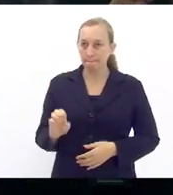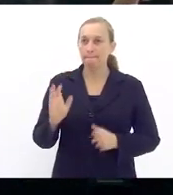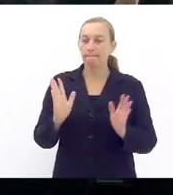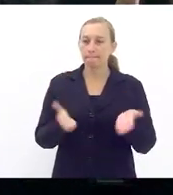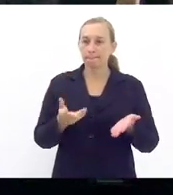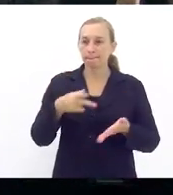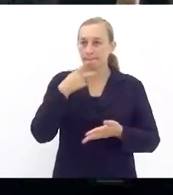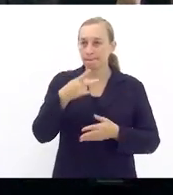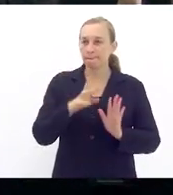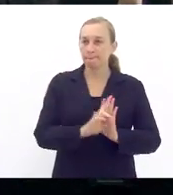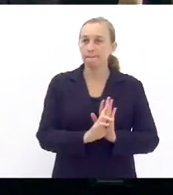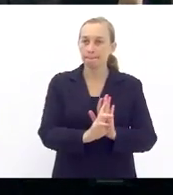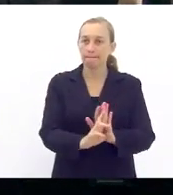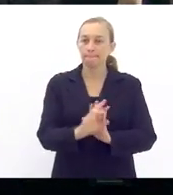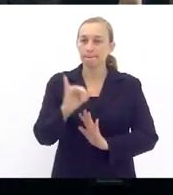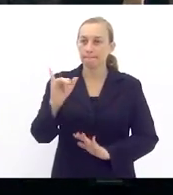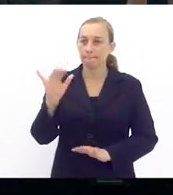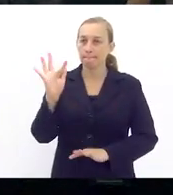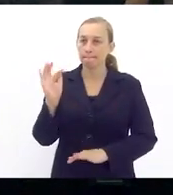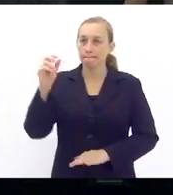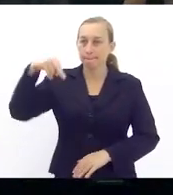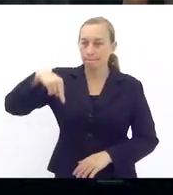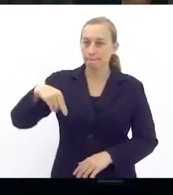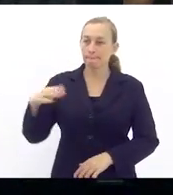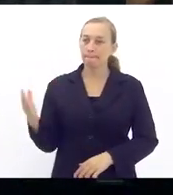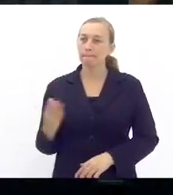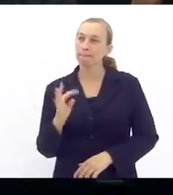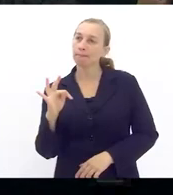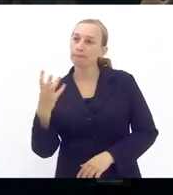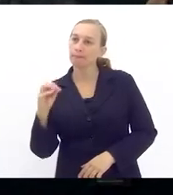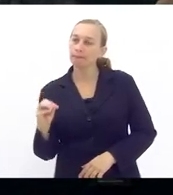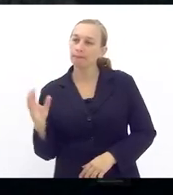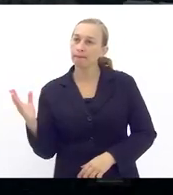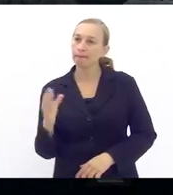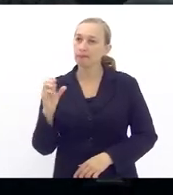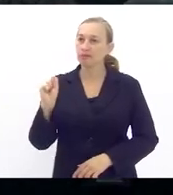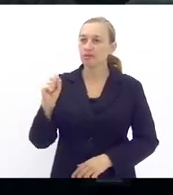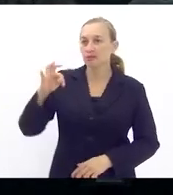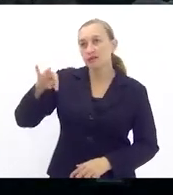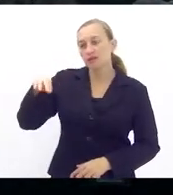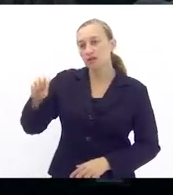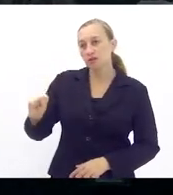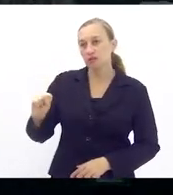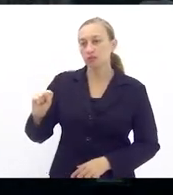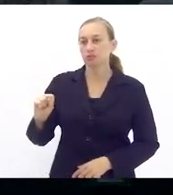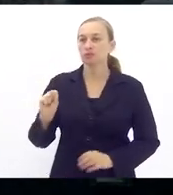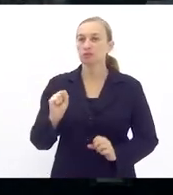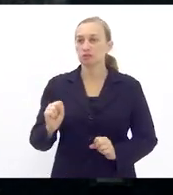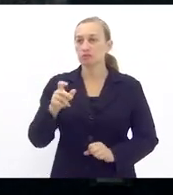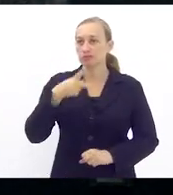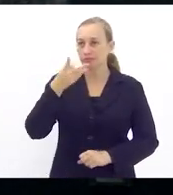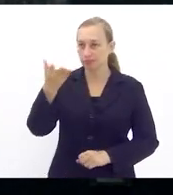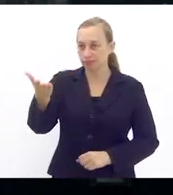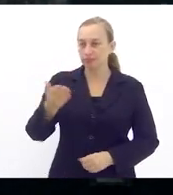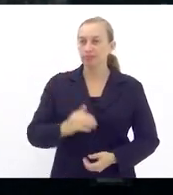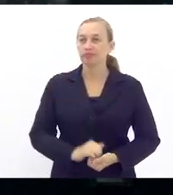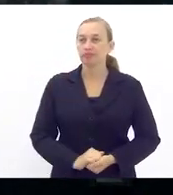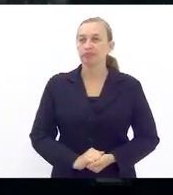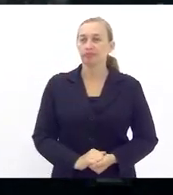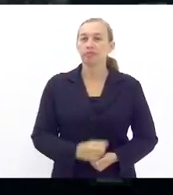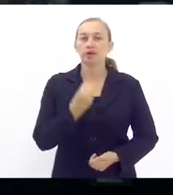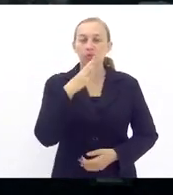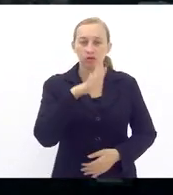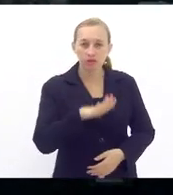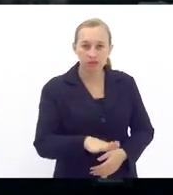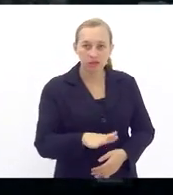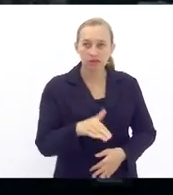palavra para o representante do IFAM o Thiago Santos Matias para fazer o uso da palavra por favor Boa